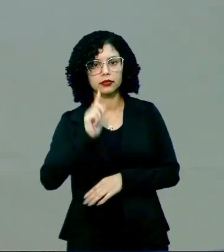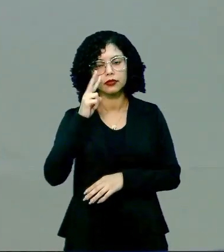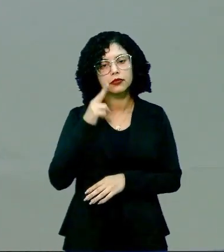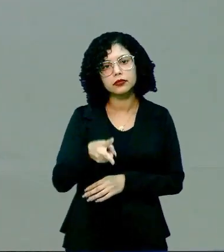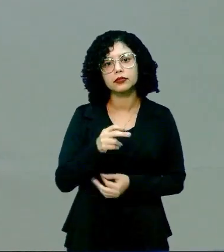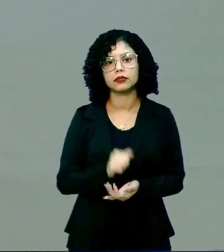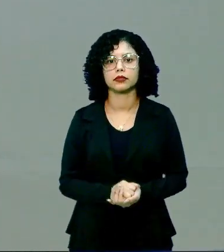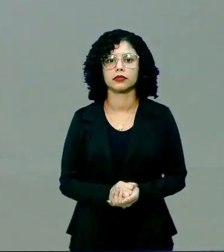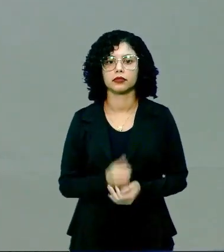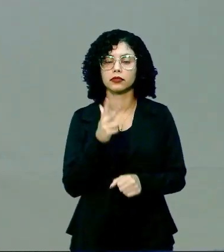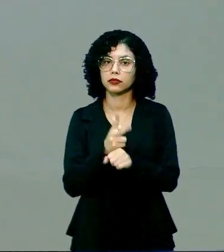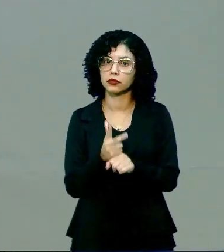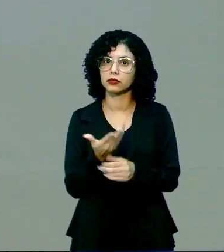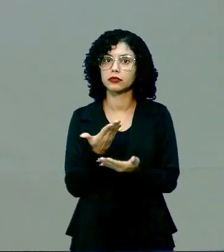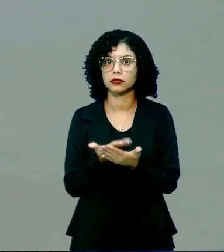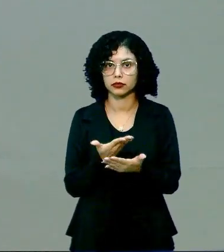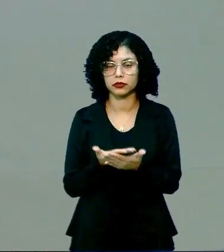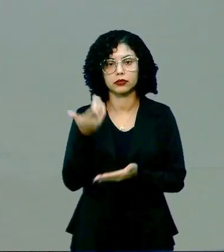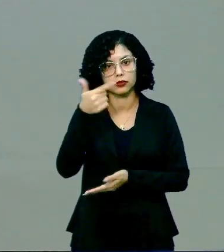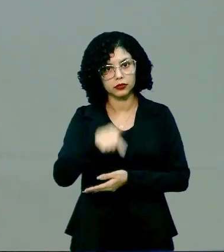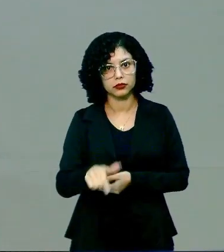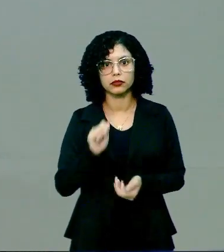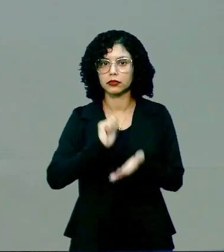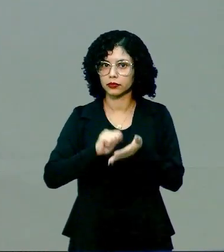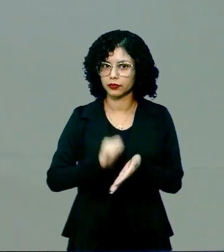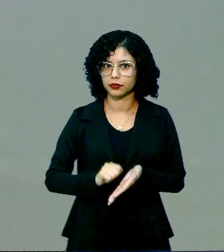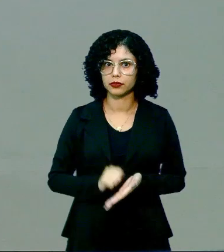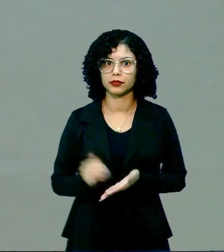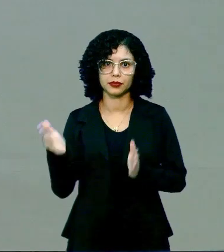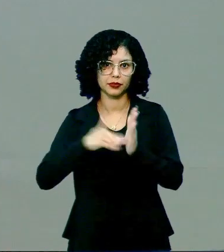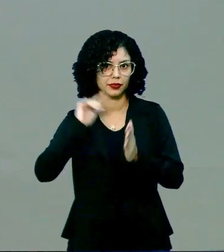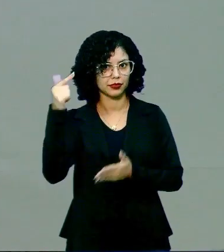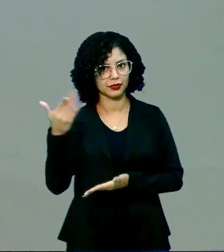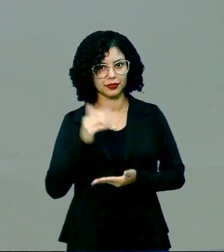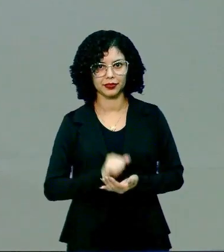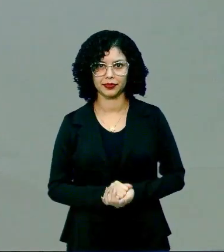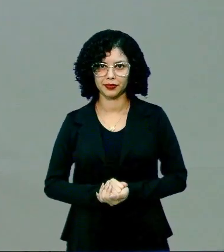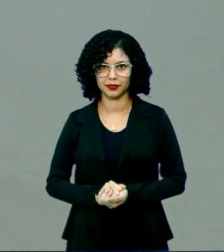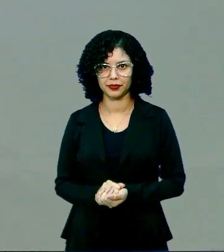entra lá, vê o vídeo novamente, pausa, anota, tá bom? Até a